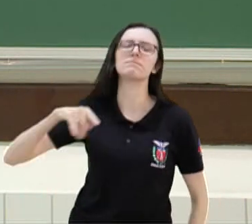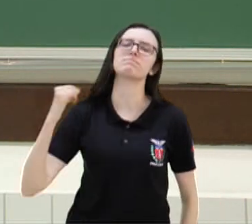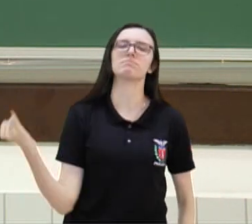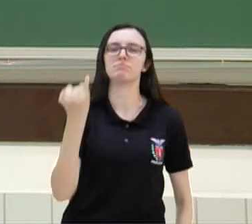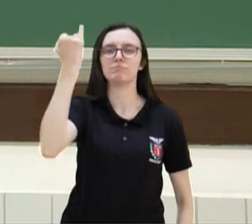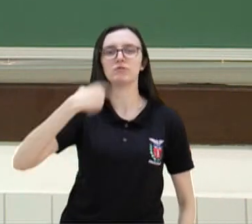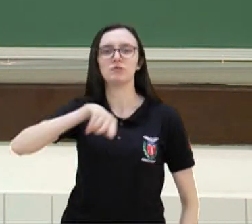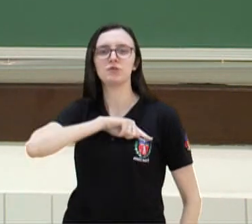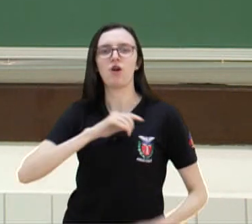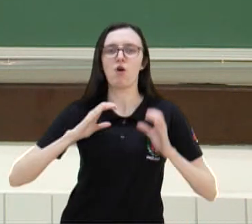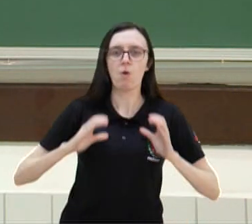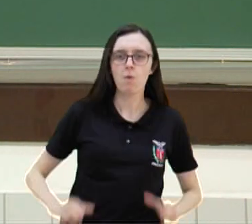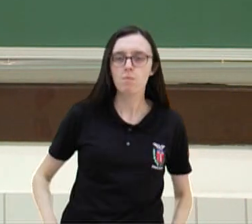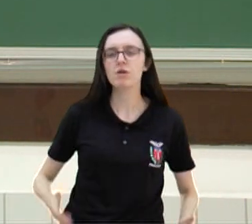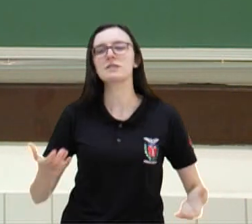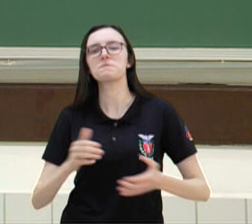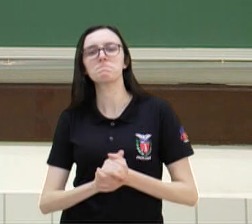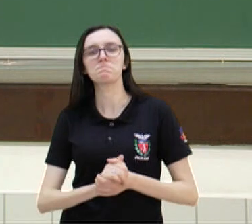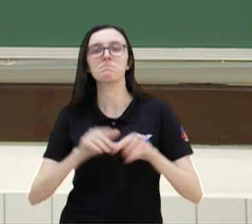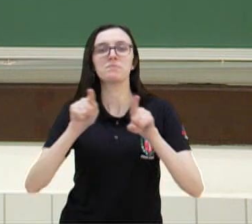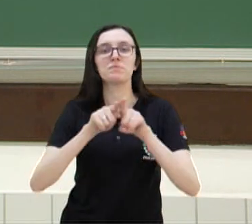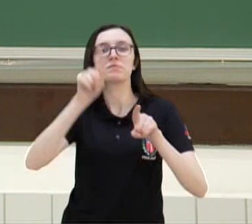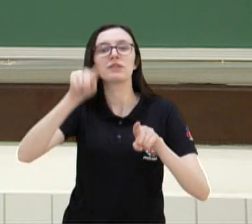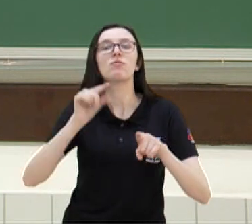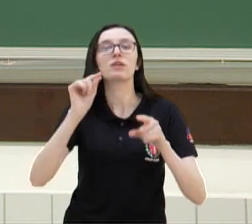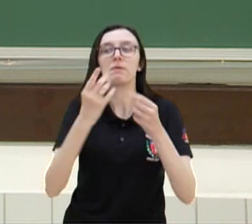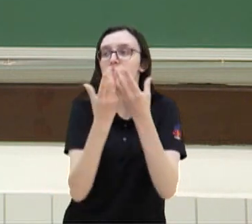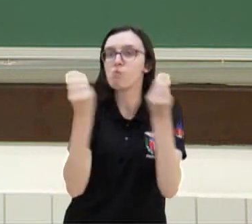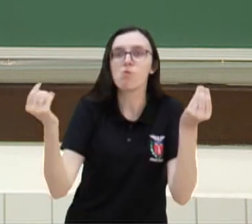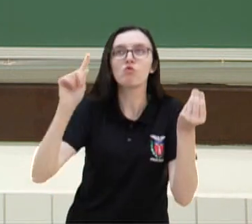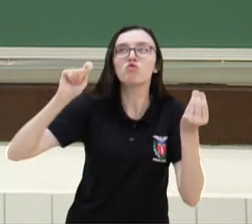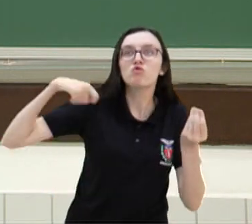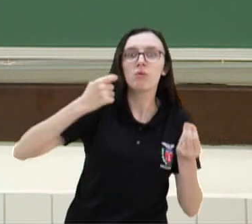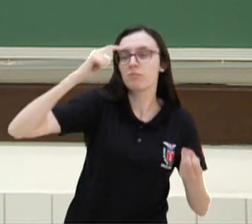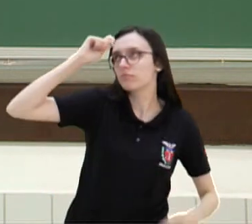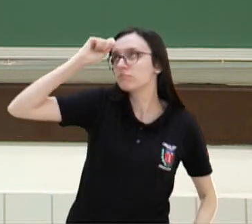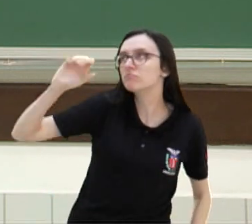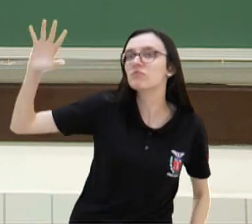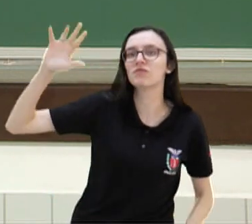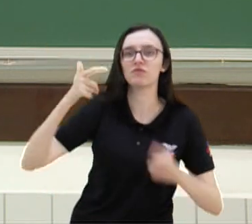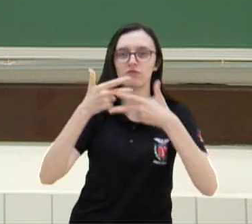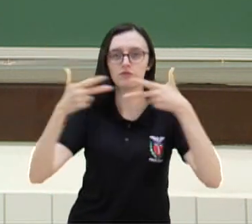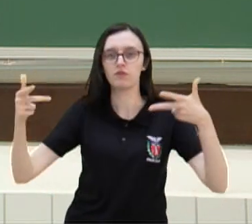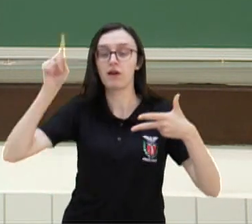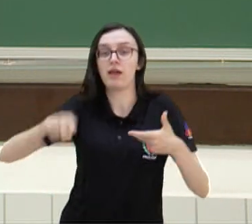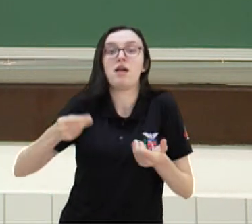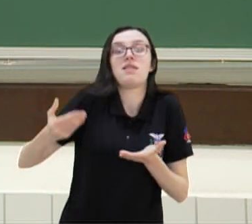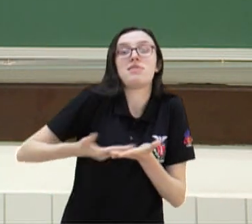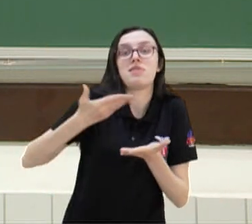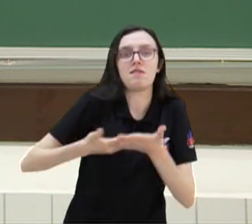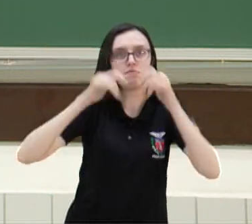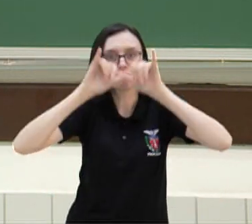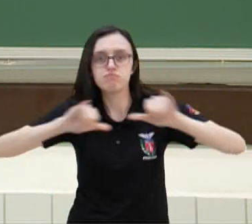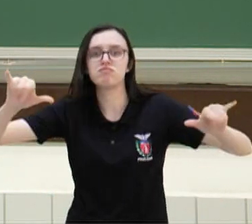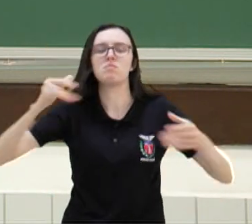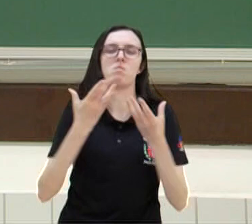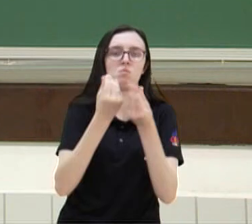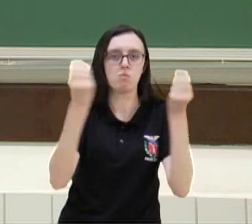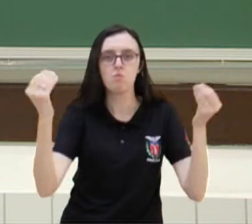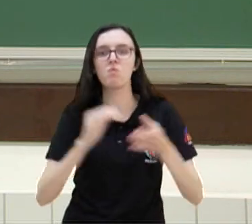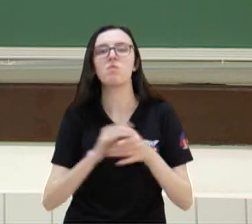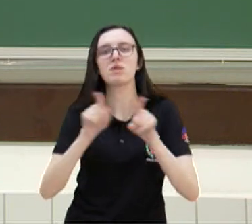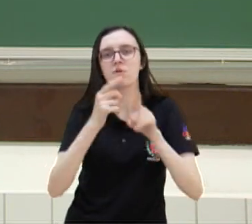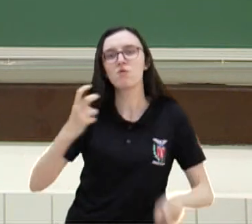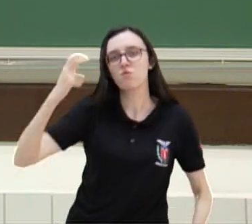nosso comportamento, para muita parte do nosso imaginário, gerou muitos livros importantes, a